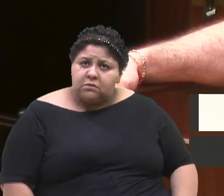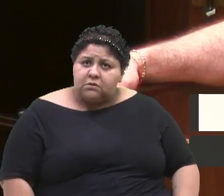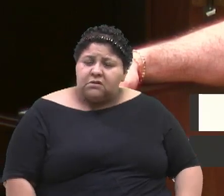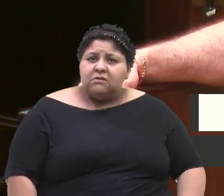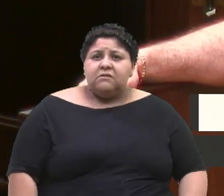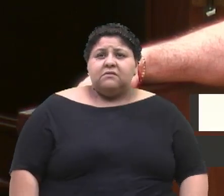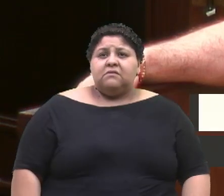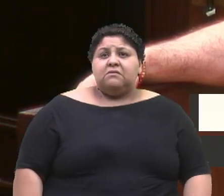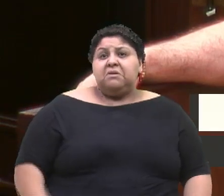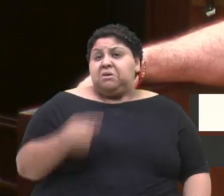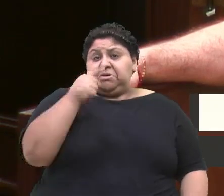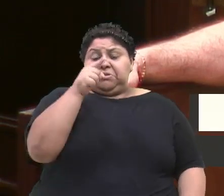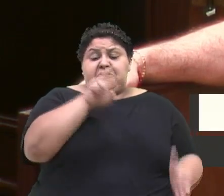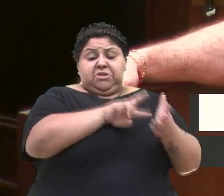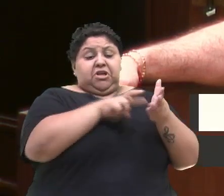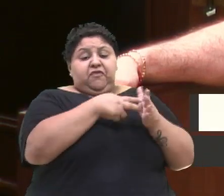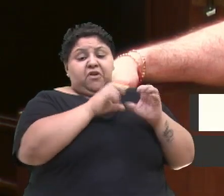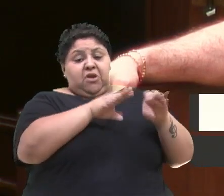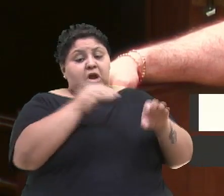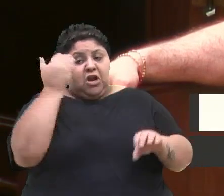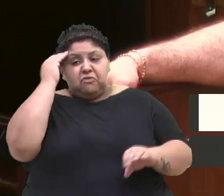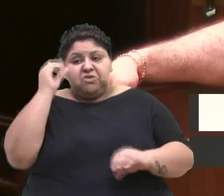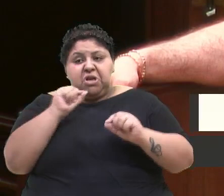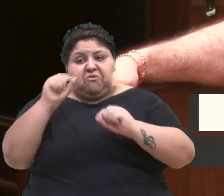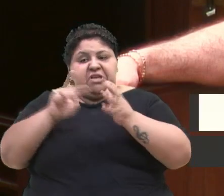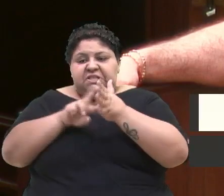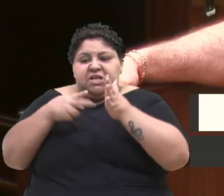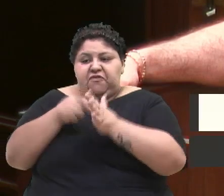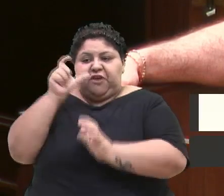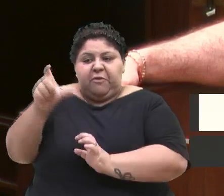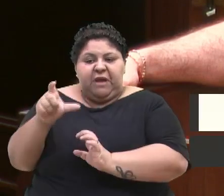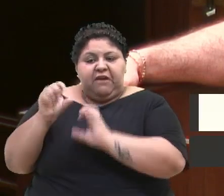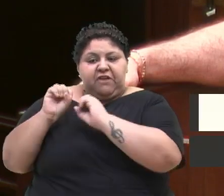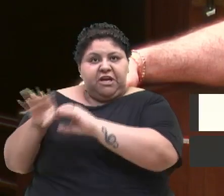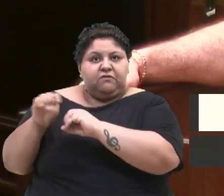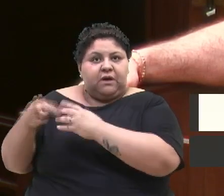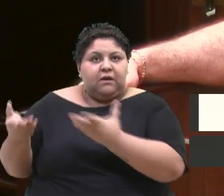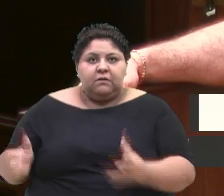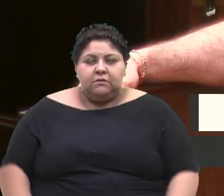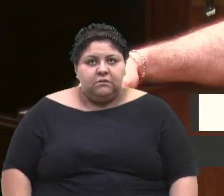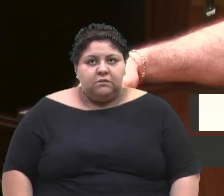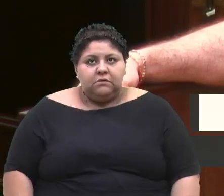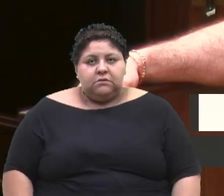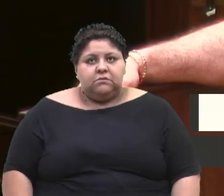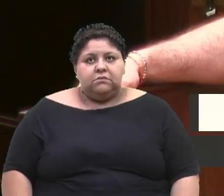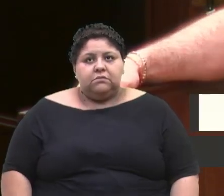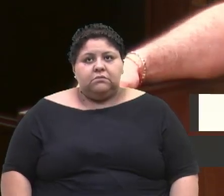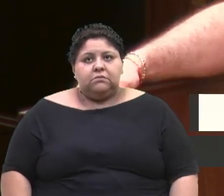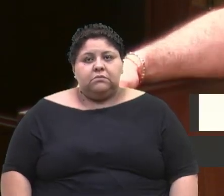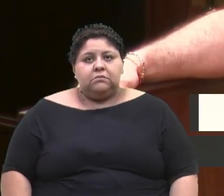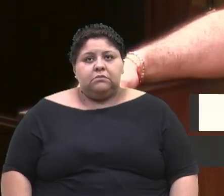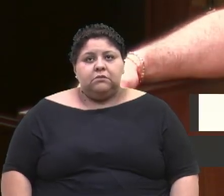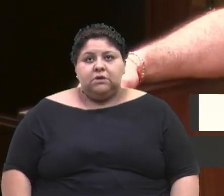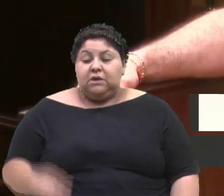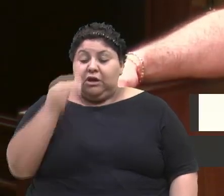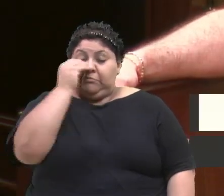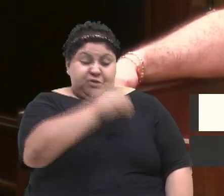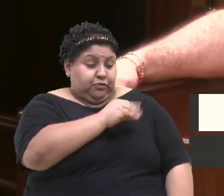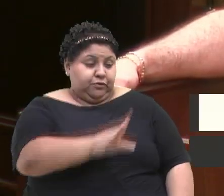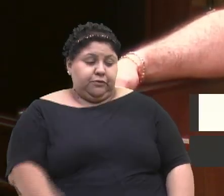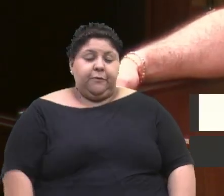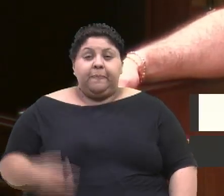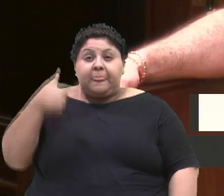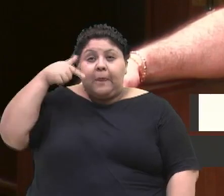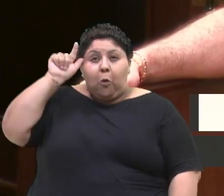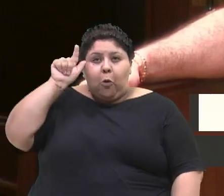Se for educar, eu não sei mais o que é educar, sinceramente. Não sei. É um absurdo. Ontem,